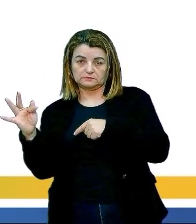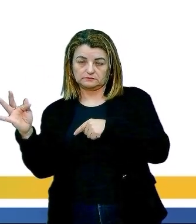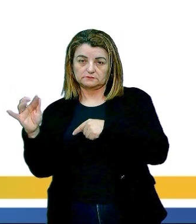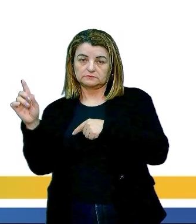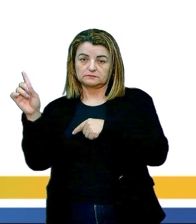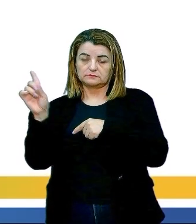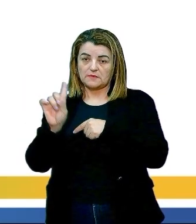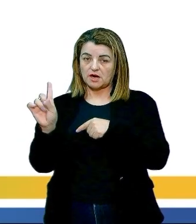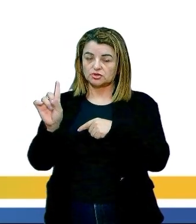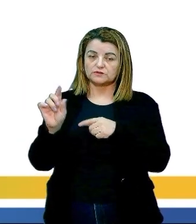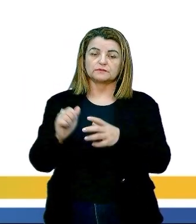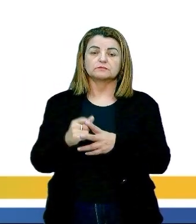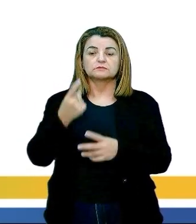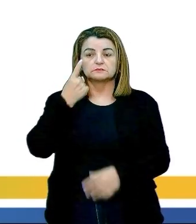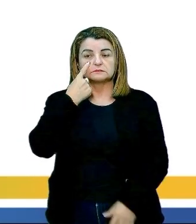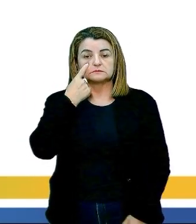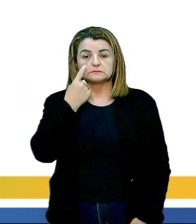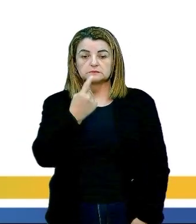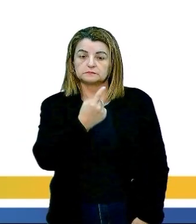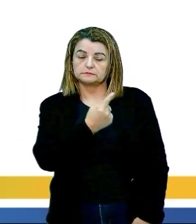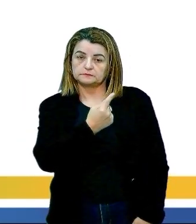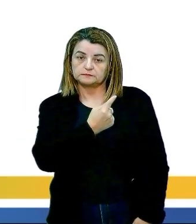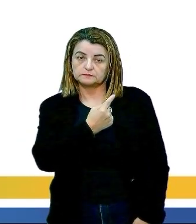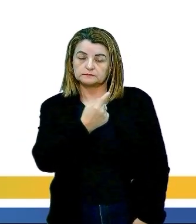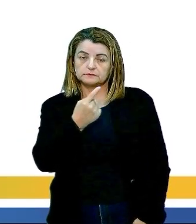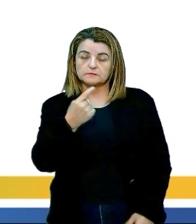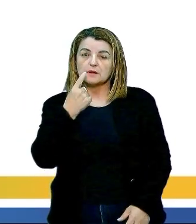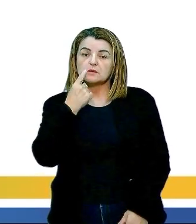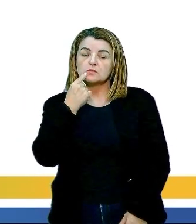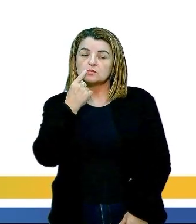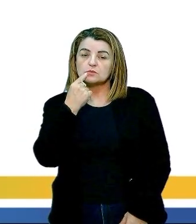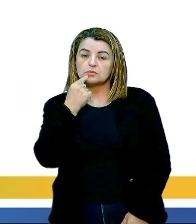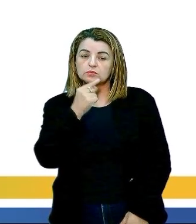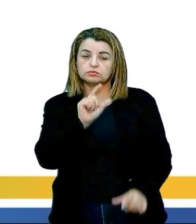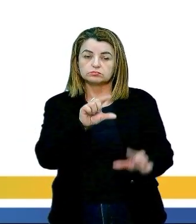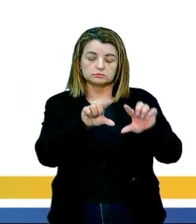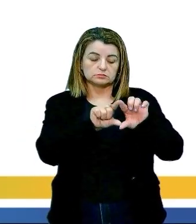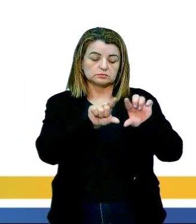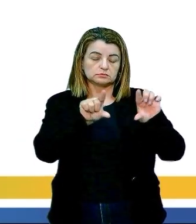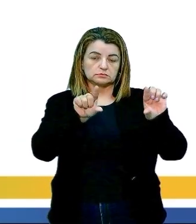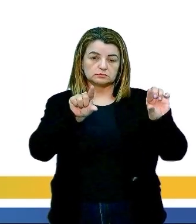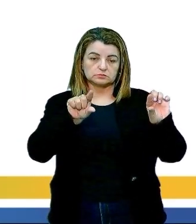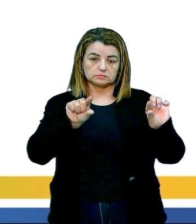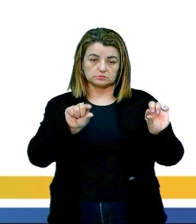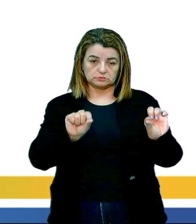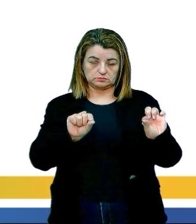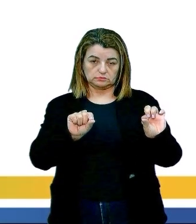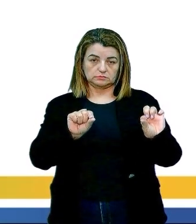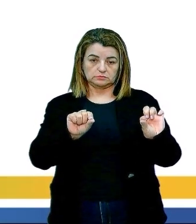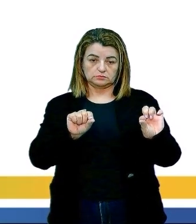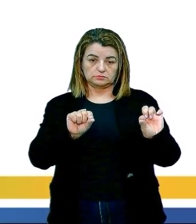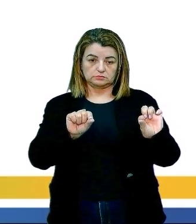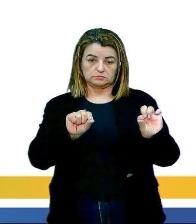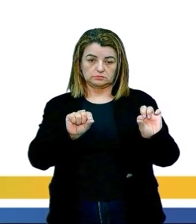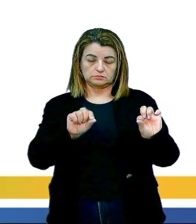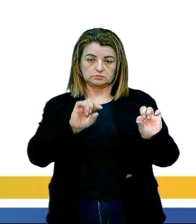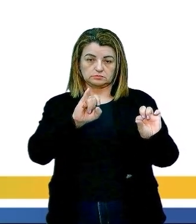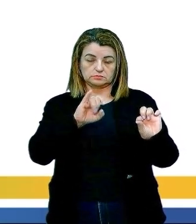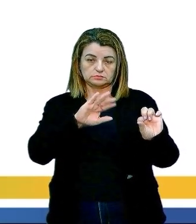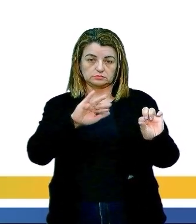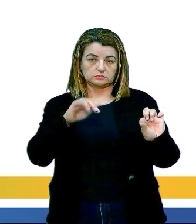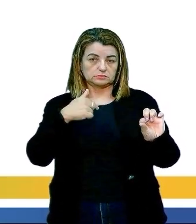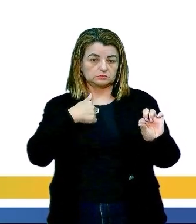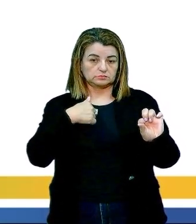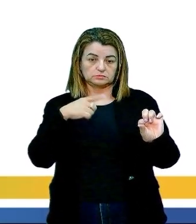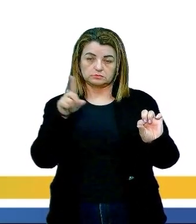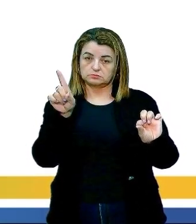aí, destacado em letra azul para vocês na tela. A frase vai ficar: I do not study English.